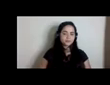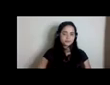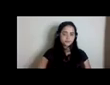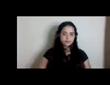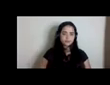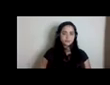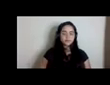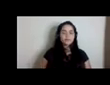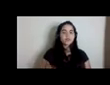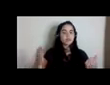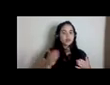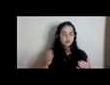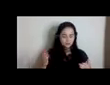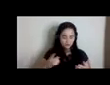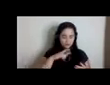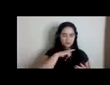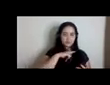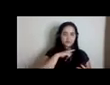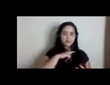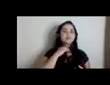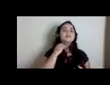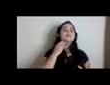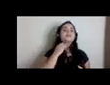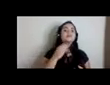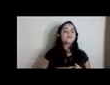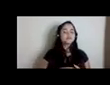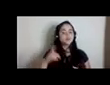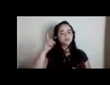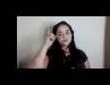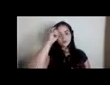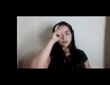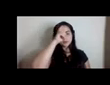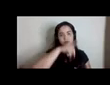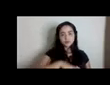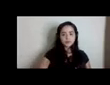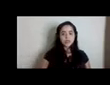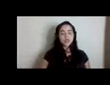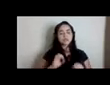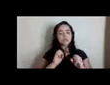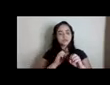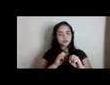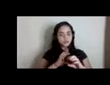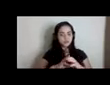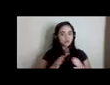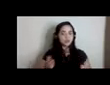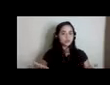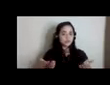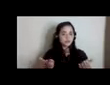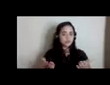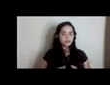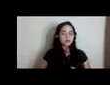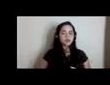Aqui trago para vocês alguns paradoxos da educação contemporânea e da